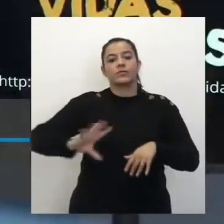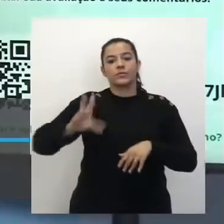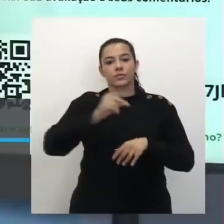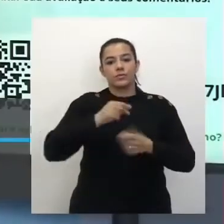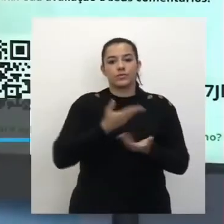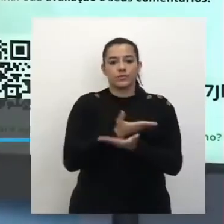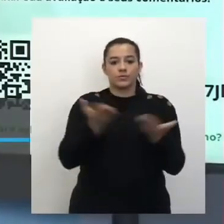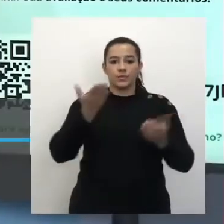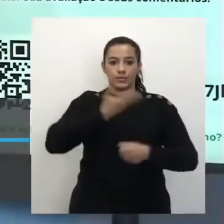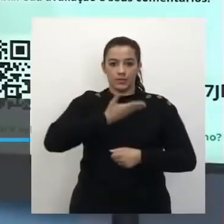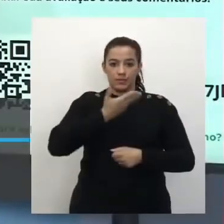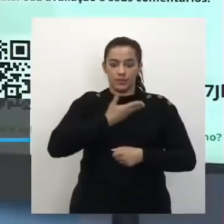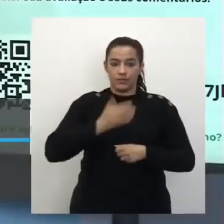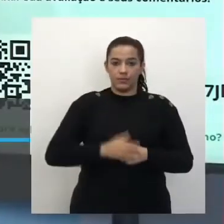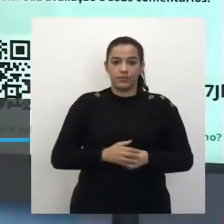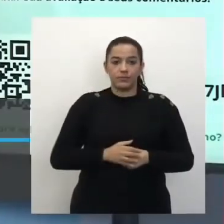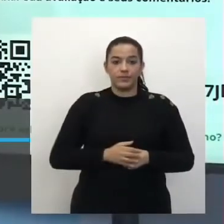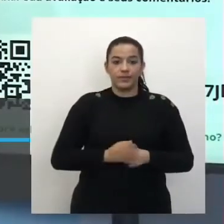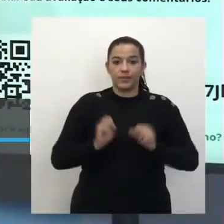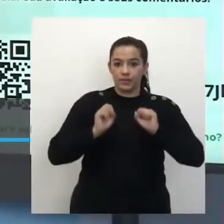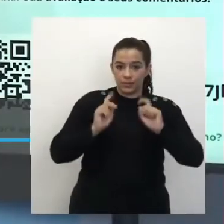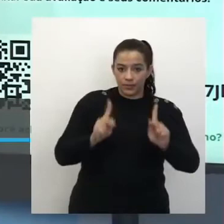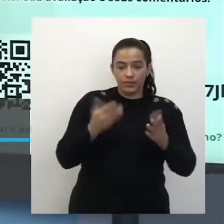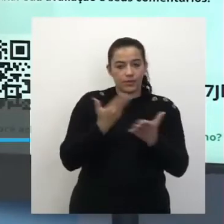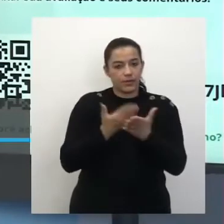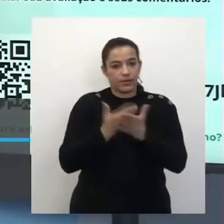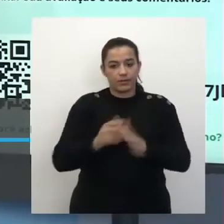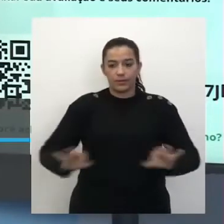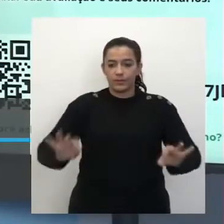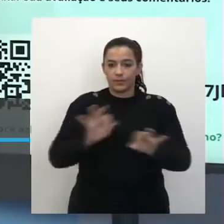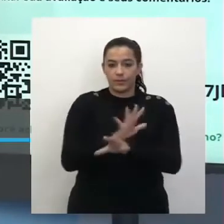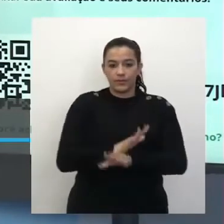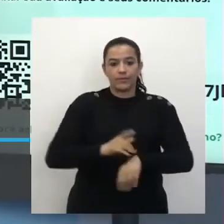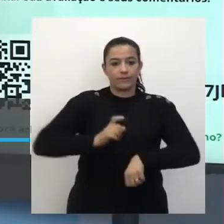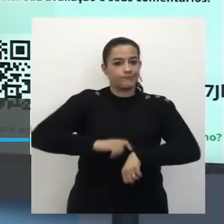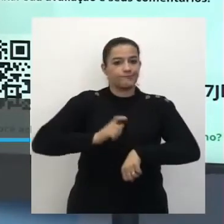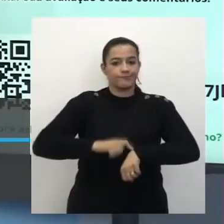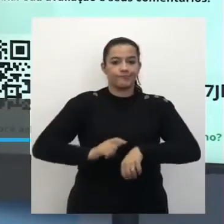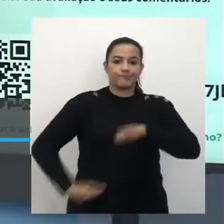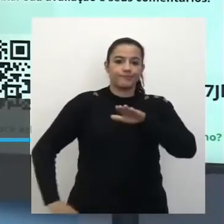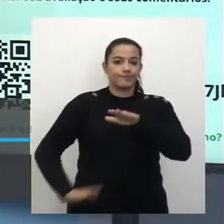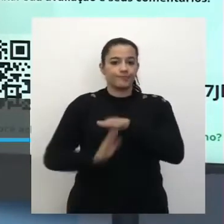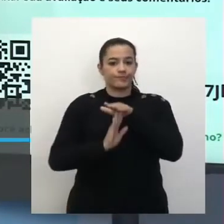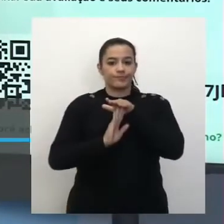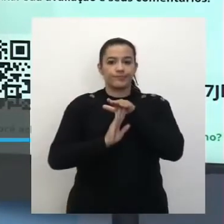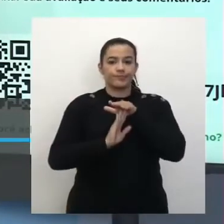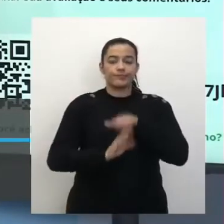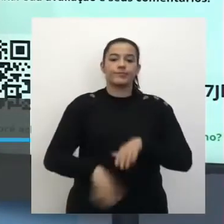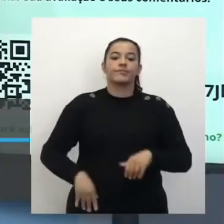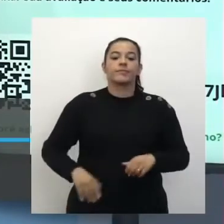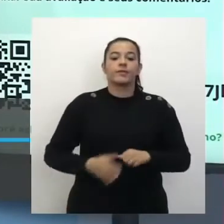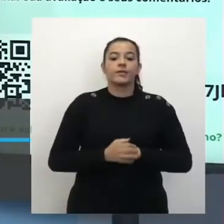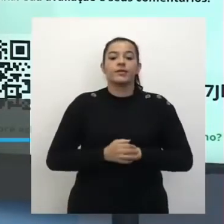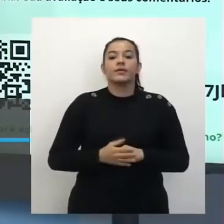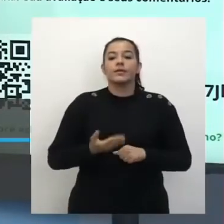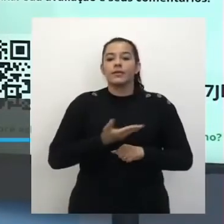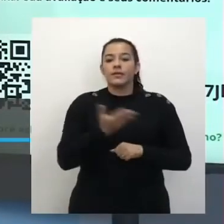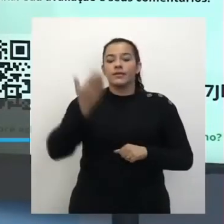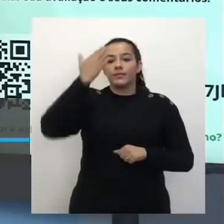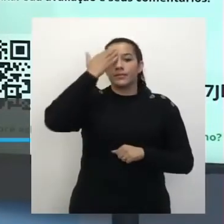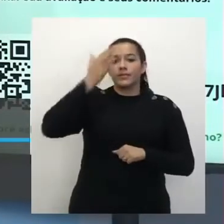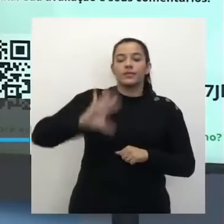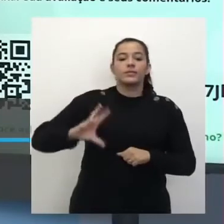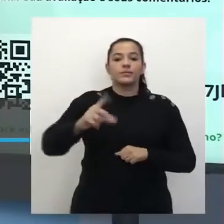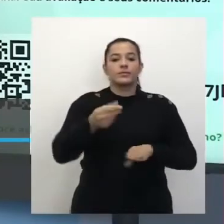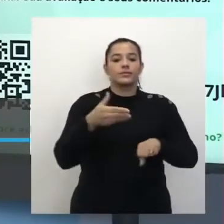para os seus amigos, tá certo? A aula acabou, infelizmente, o tempo já explodiu, né? Obrigado aí a todos